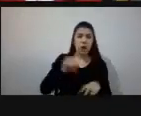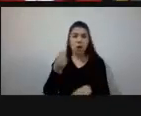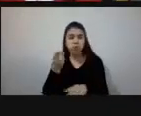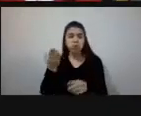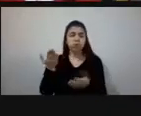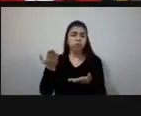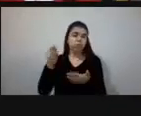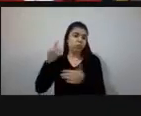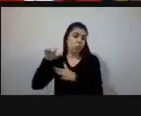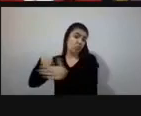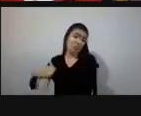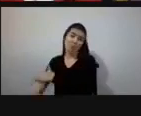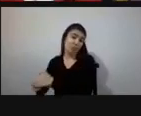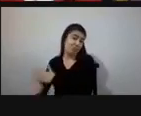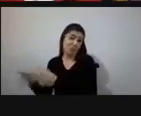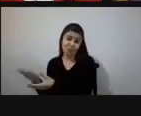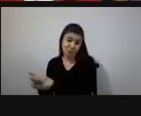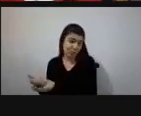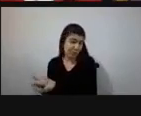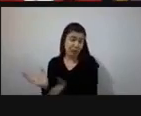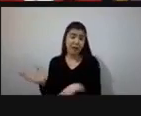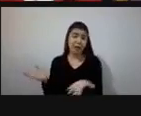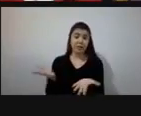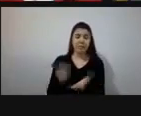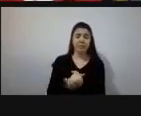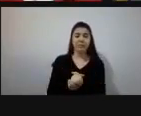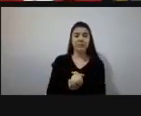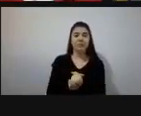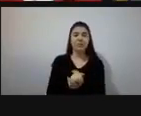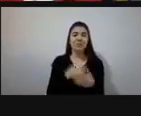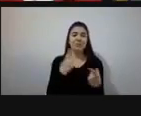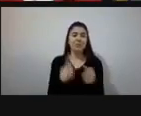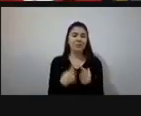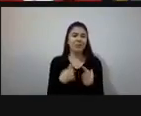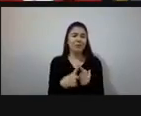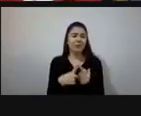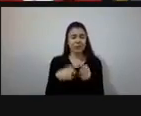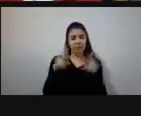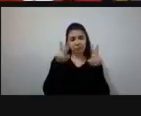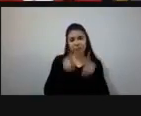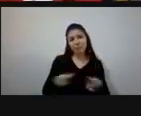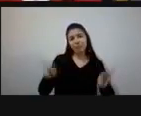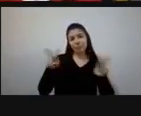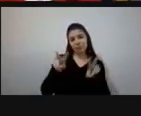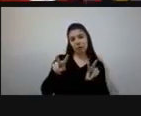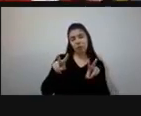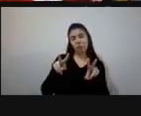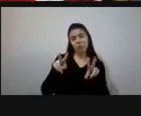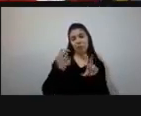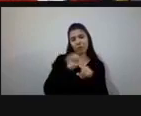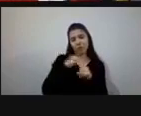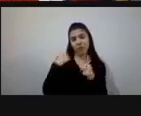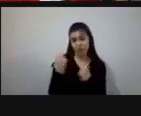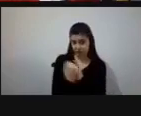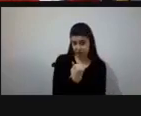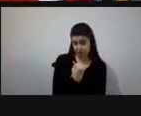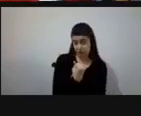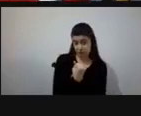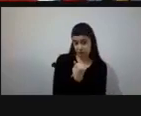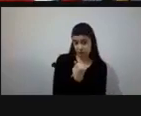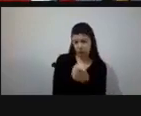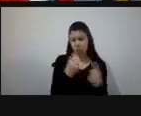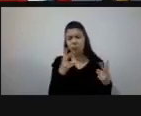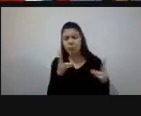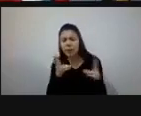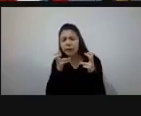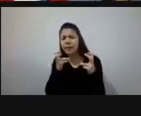de escola, e por aí vai. E o retrato da sociedade, ele também é observado dentro da escola, dentro de um fórum, dentro